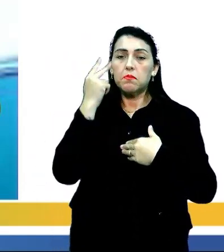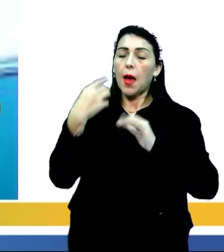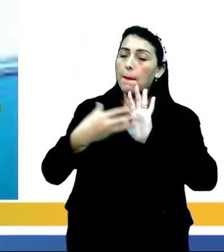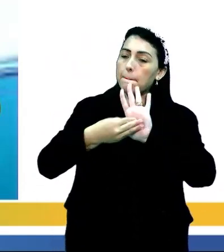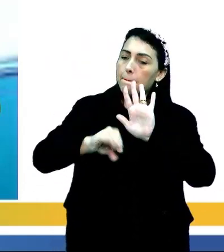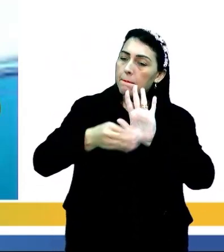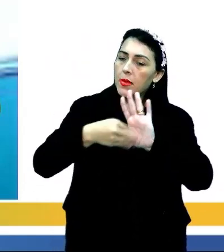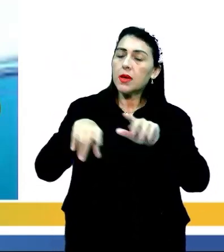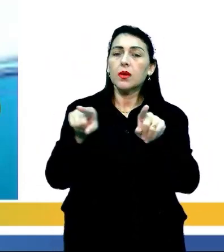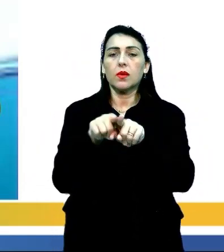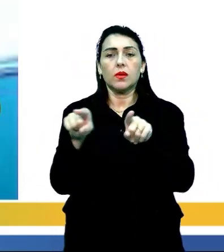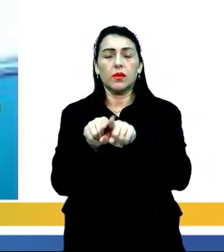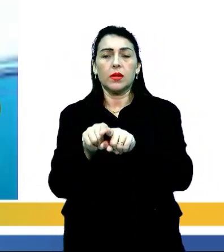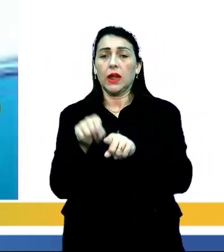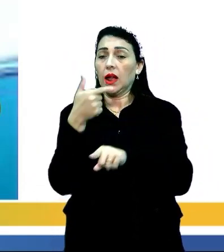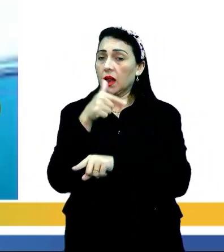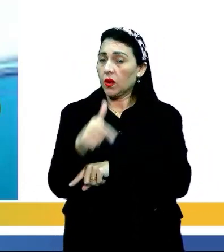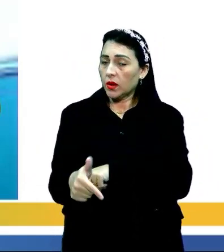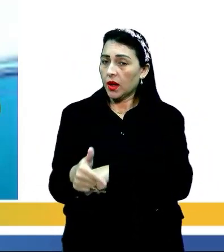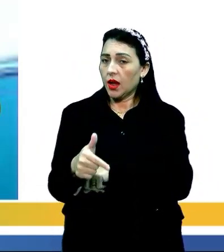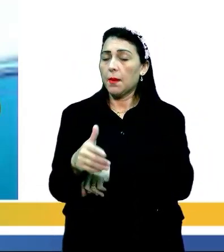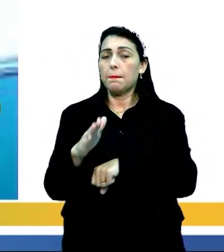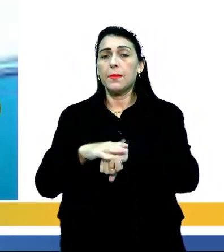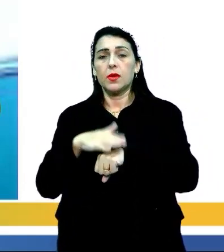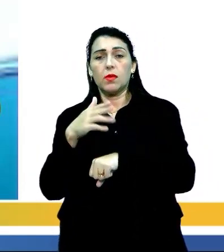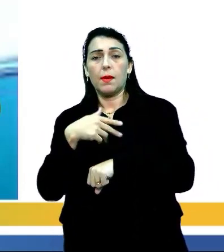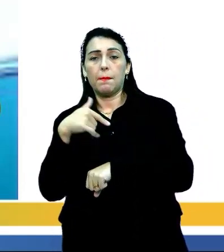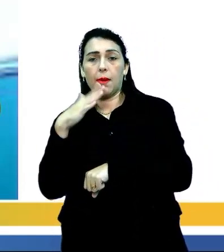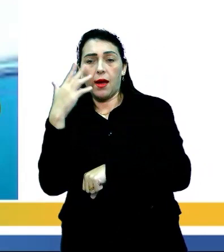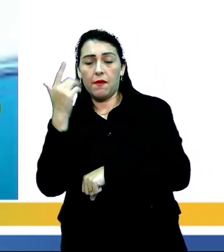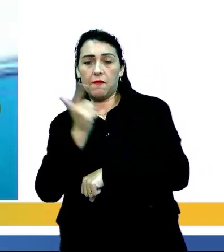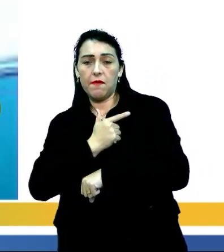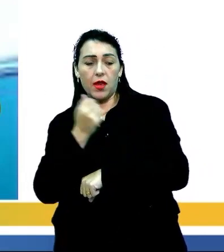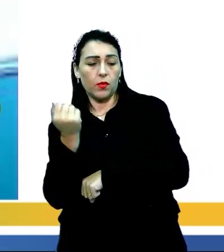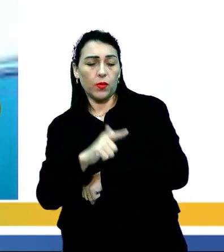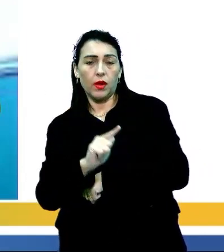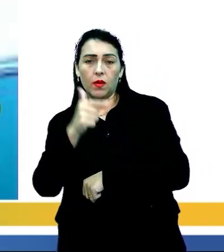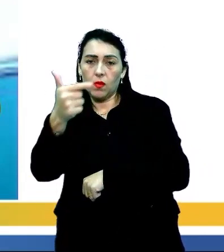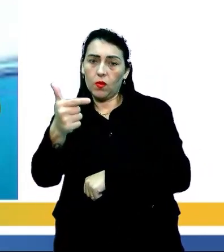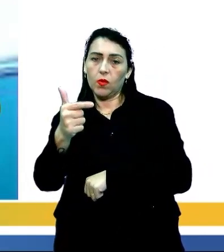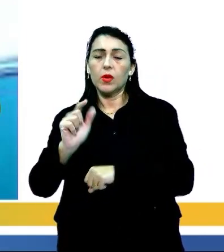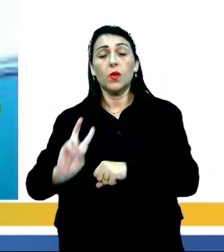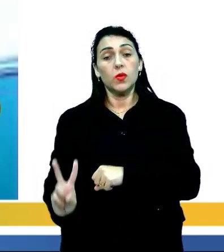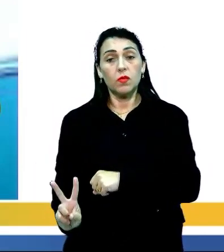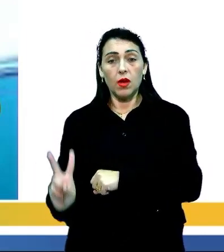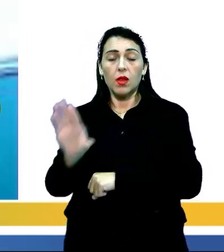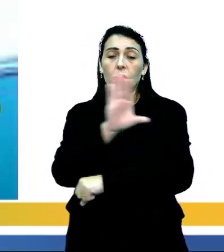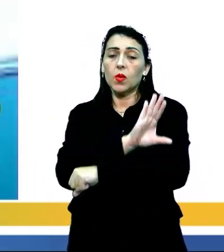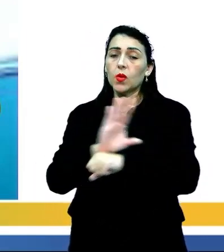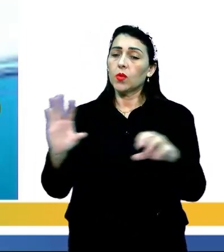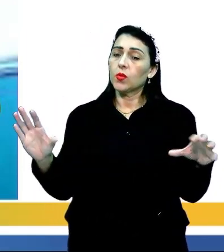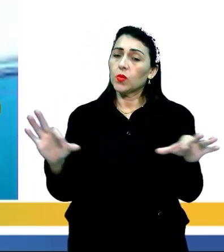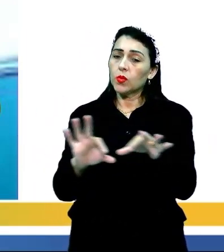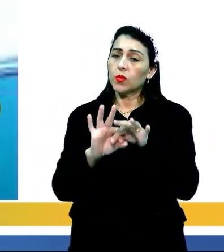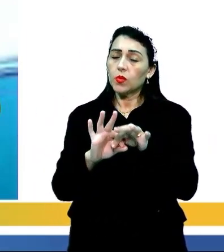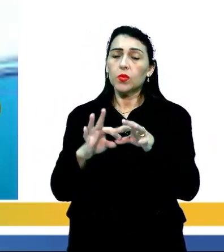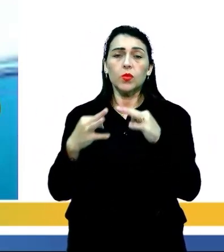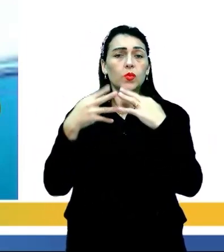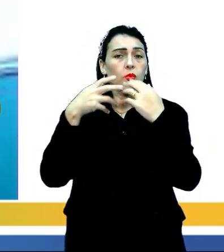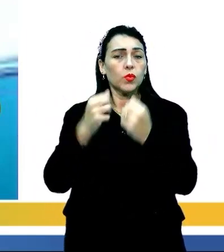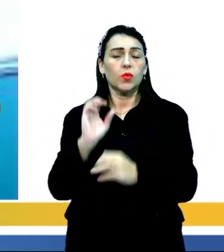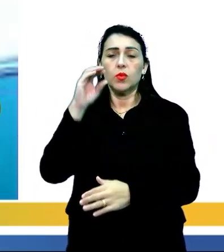que na verdade não existe né os valores culturais Então tudo isso junto né tudo que compõem ali